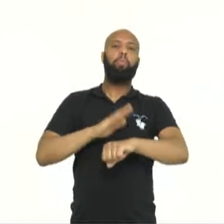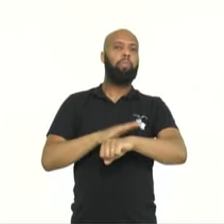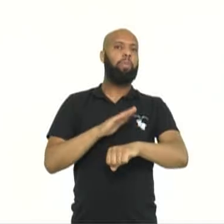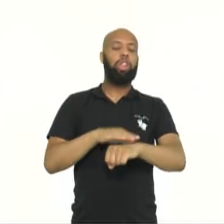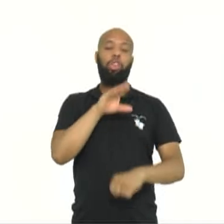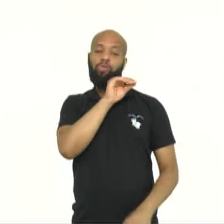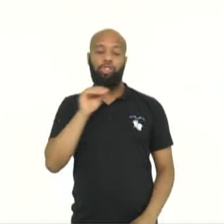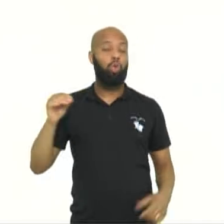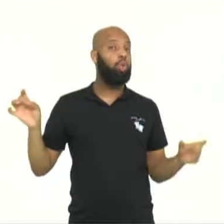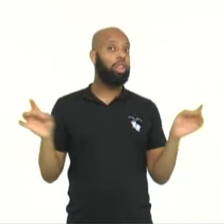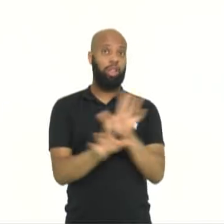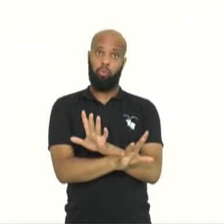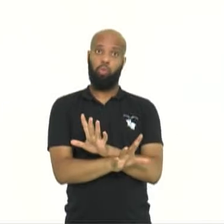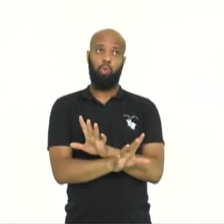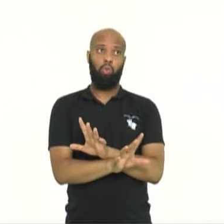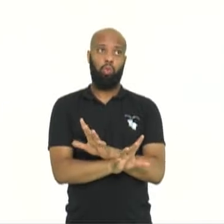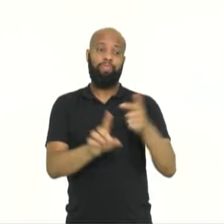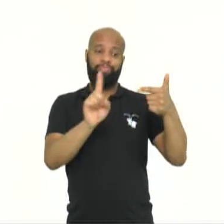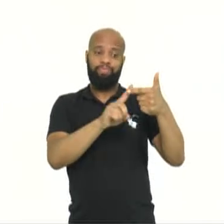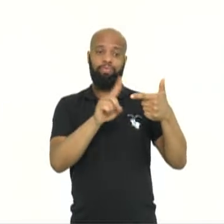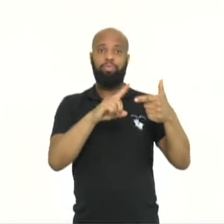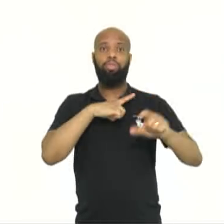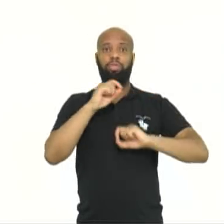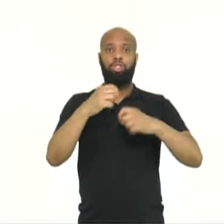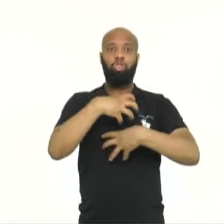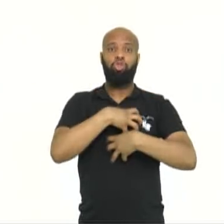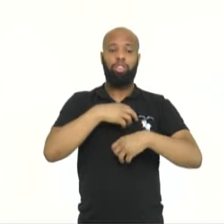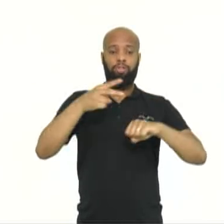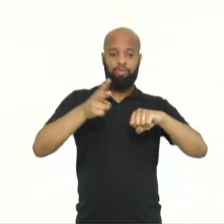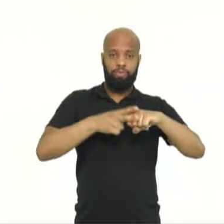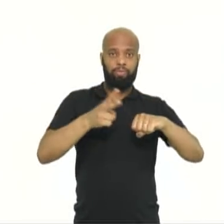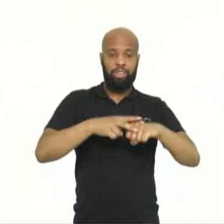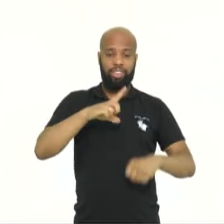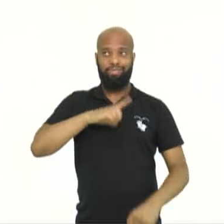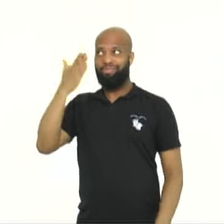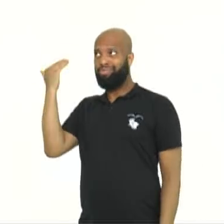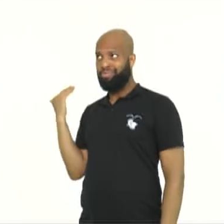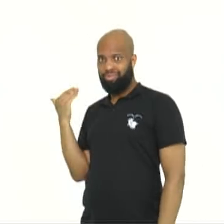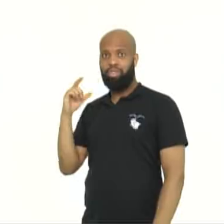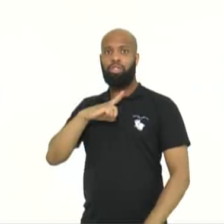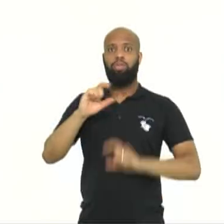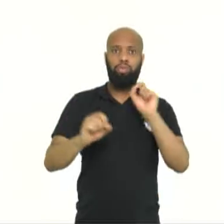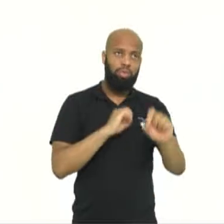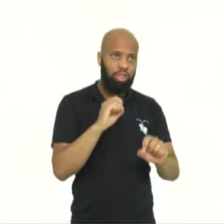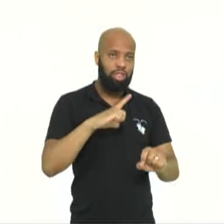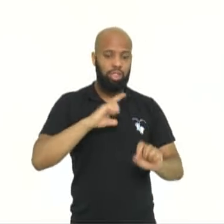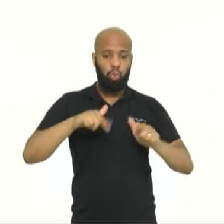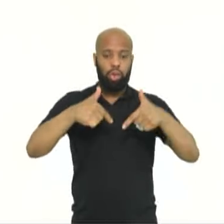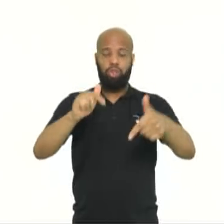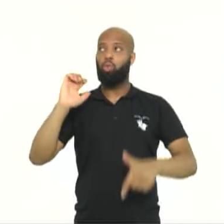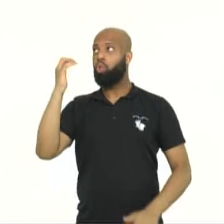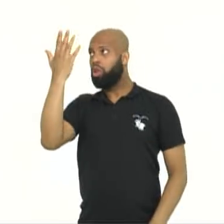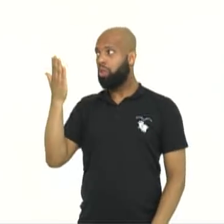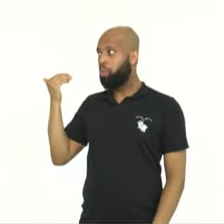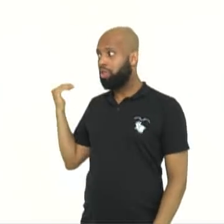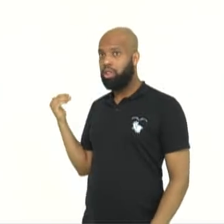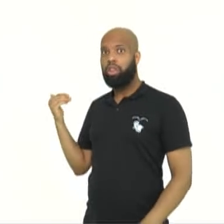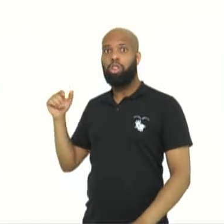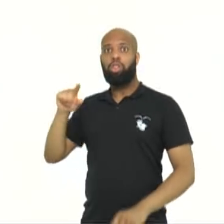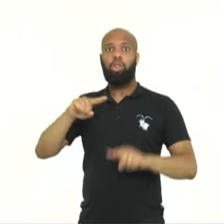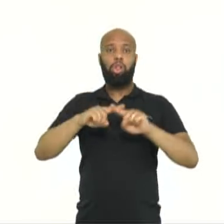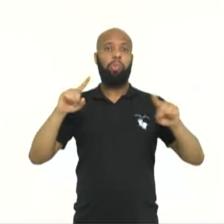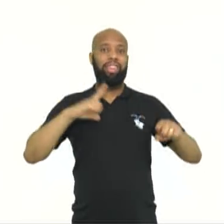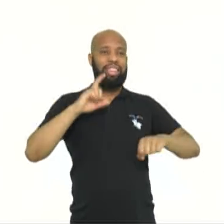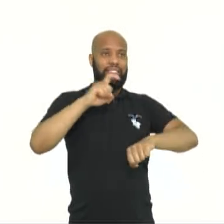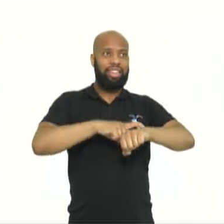do personagem. E na segunda, a forma verbal tinha indica o quê? Uma ação ocorrida no passado com um